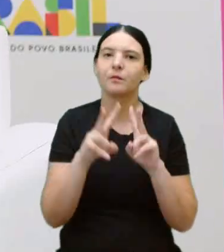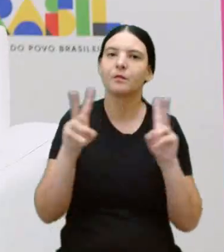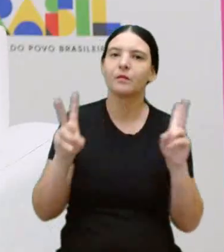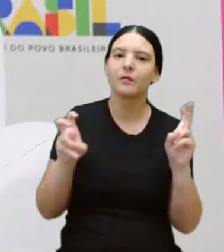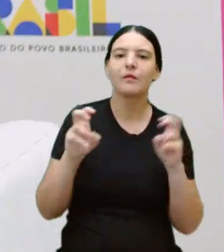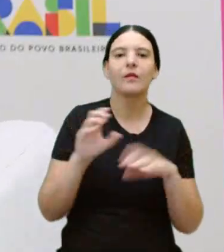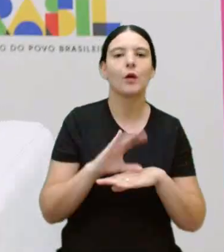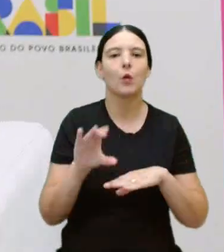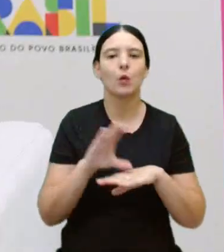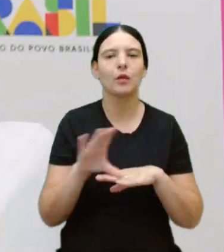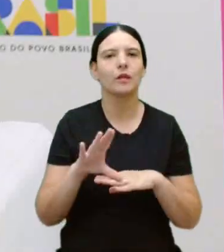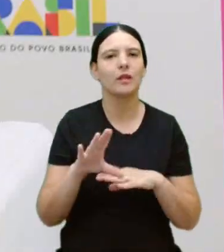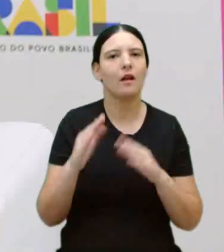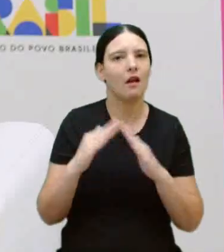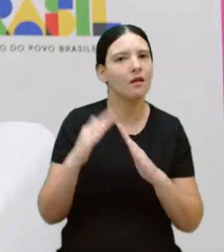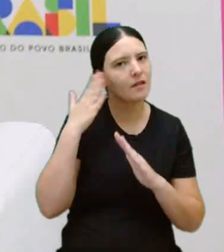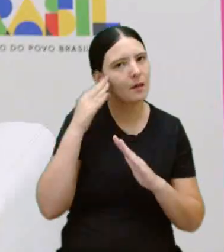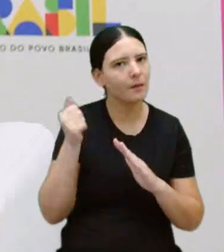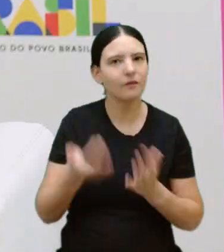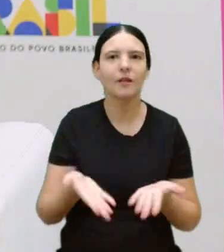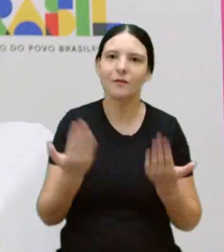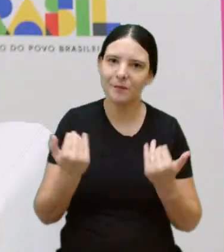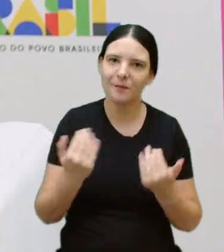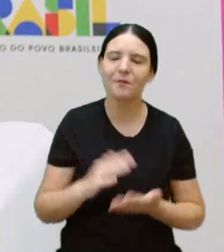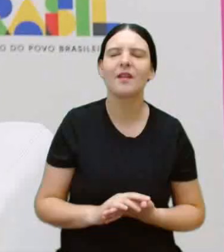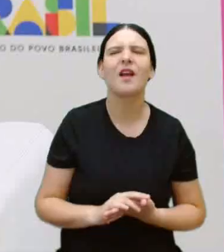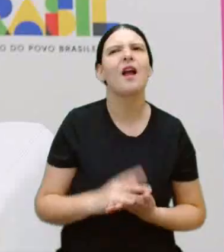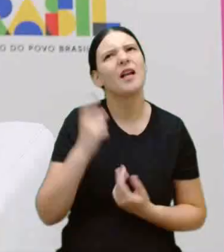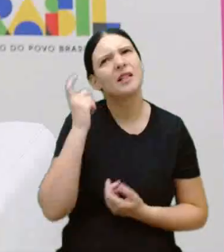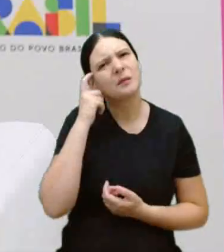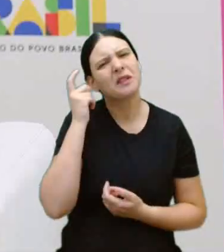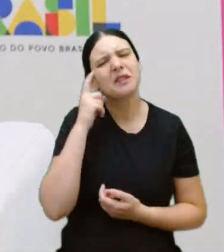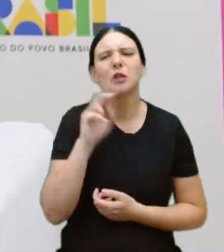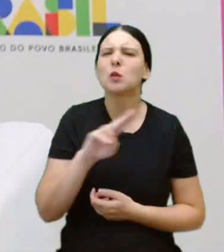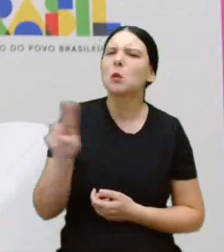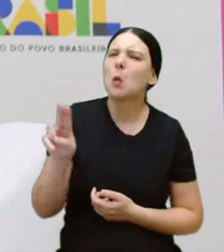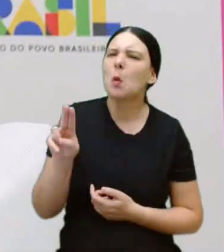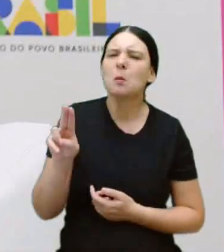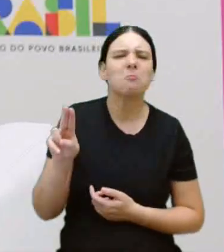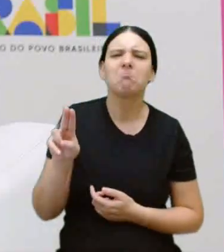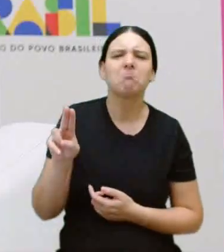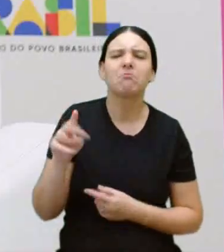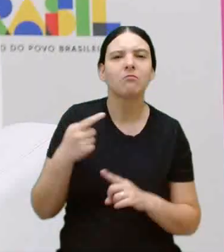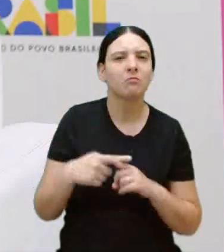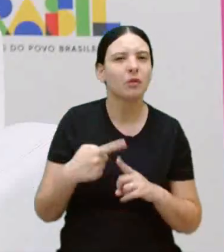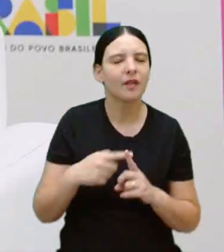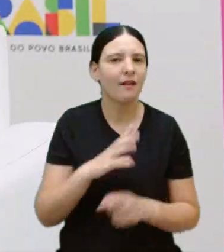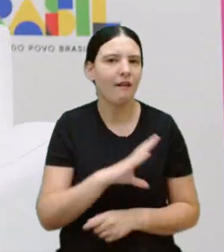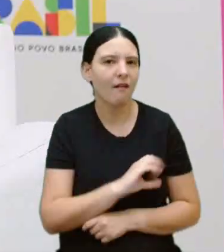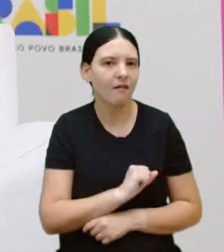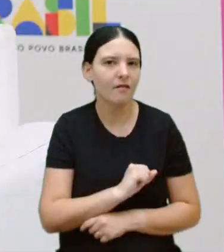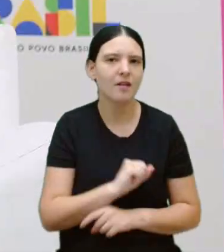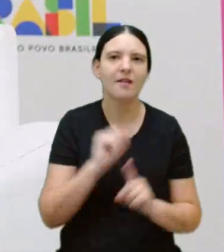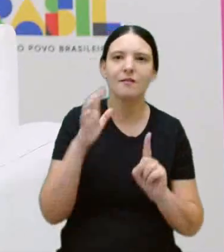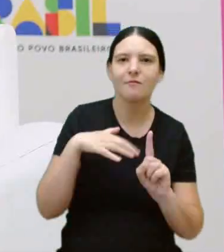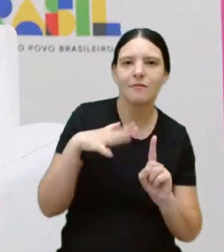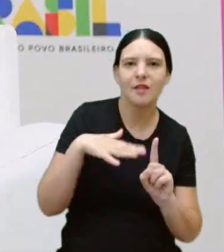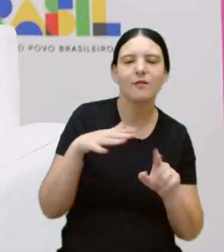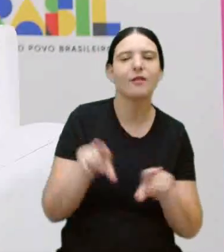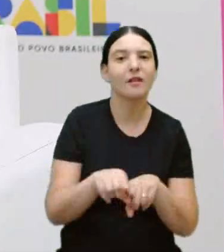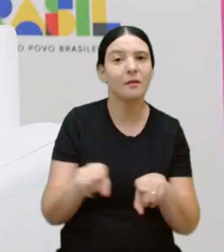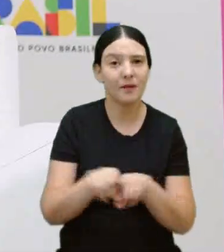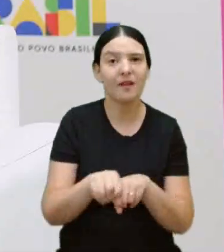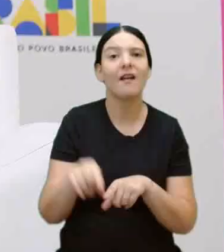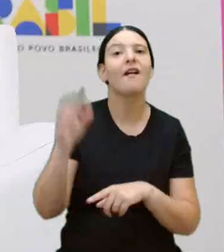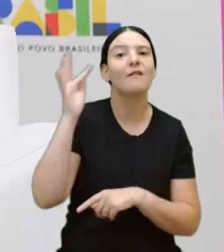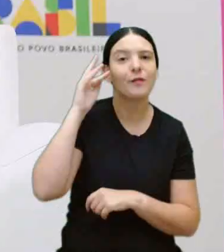Saber. Eu falei, vamos embora. E a gente ficou pensando sobre o nome foi Porque Amamos, como os mitos e a filosofia, né, falam sobre o amor. E aí